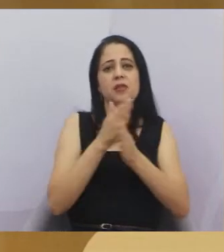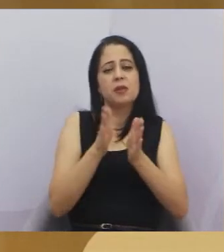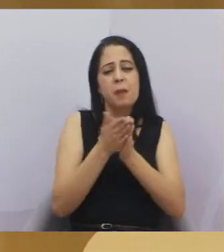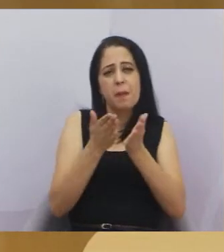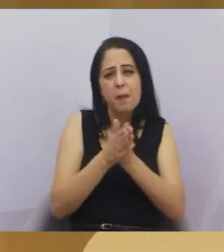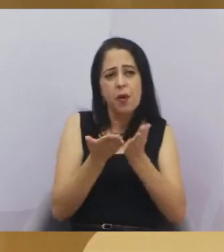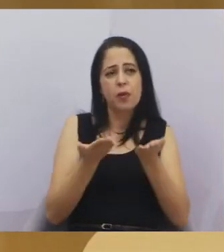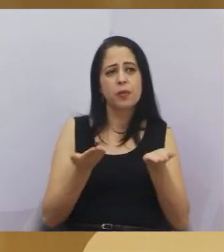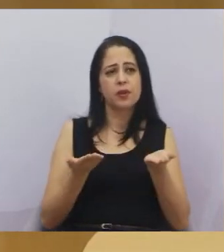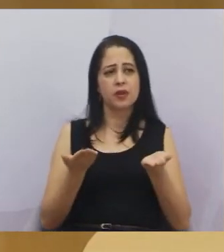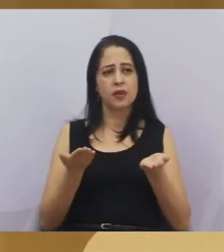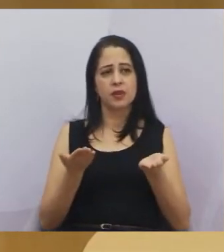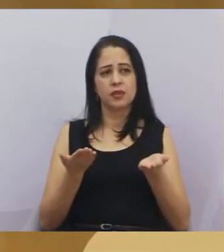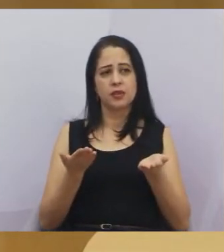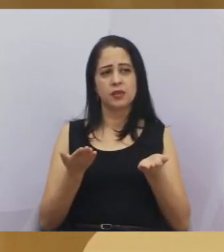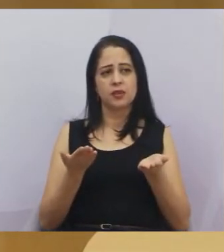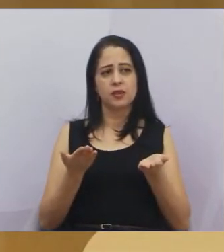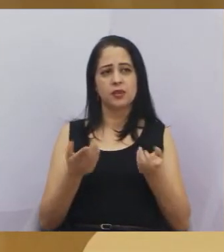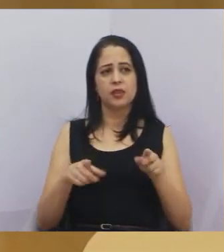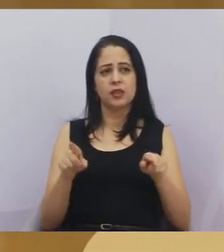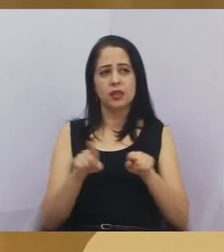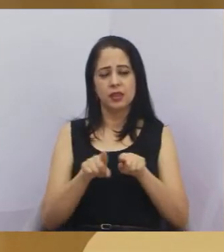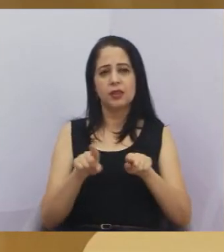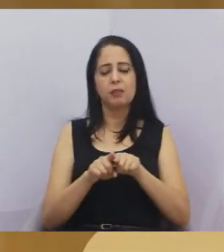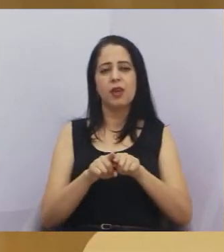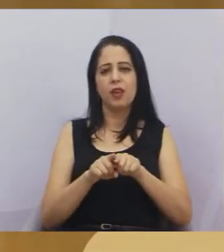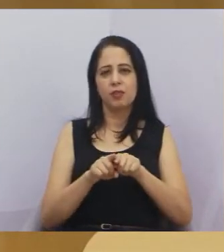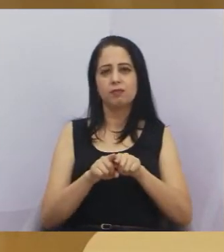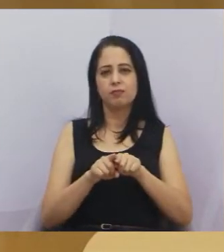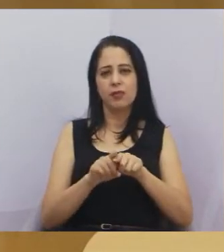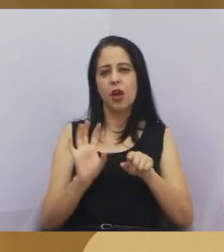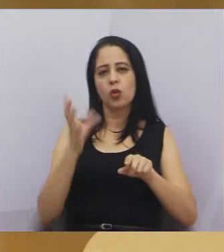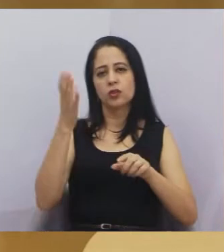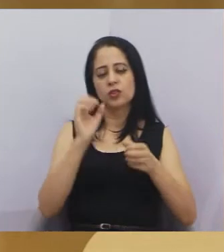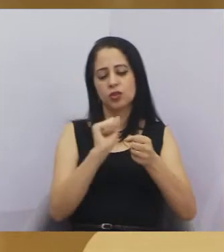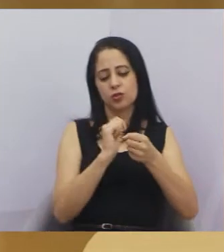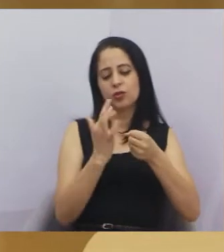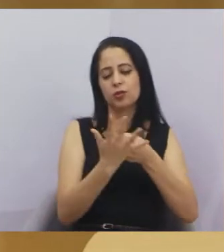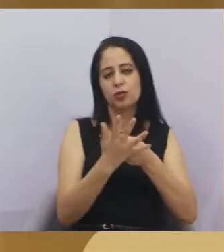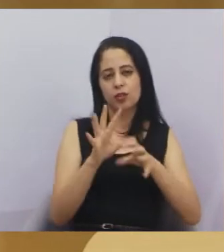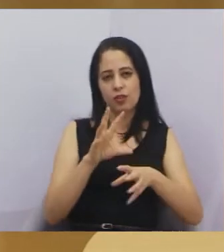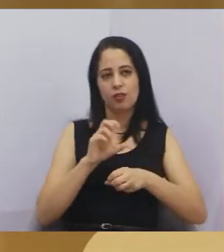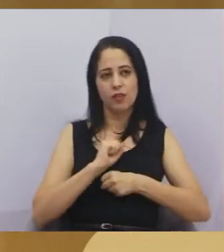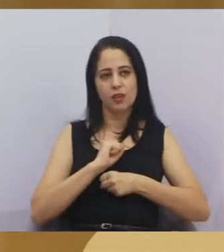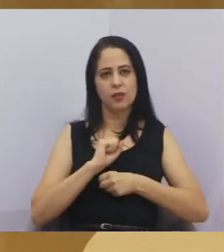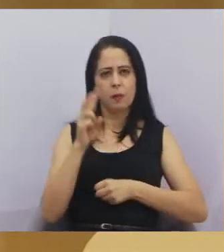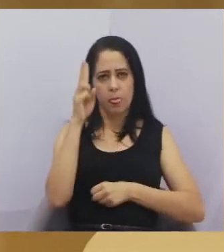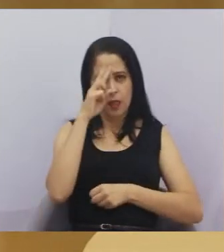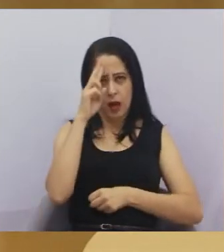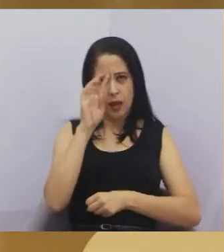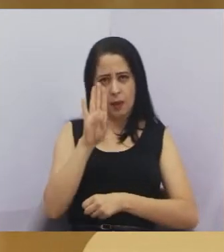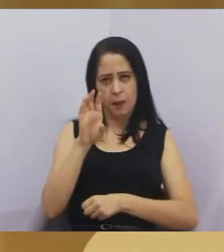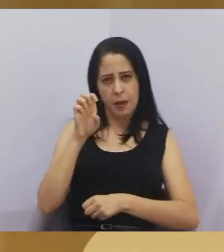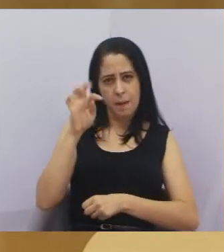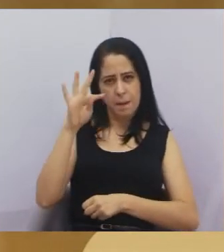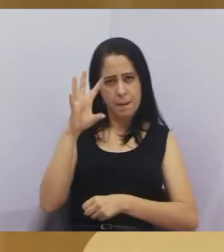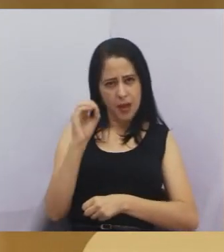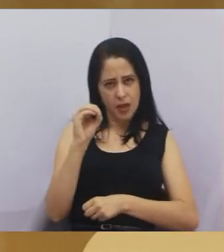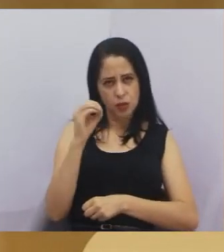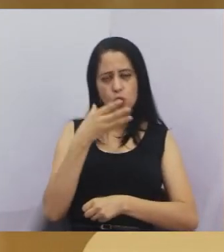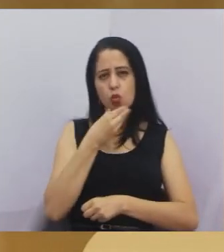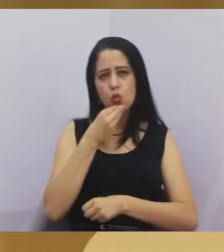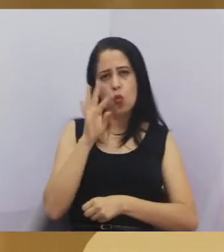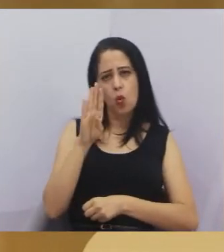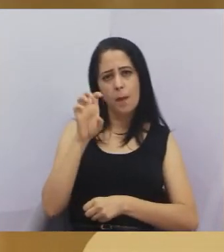pobreza e vitimados pelo coronavírus. Quem não se lembra do senhor Beto Freitas, espancado até a